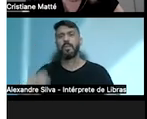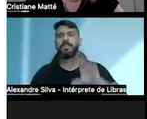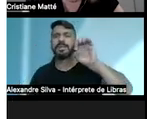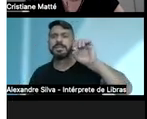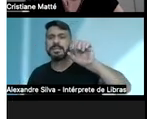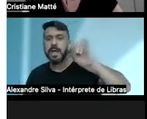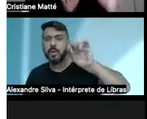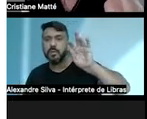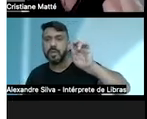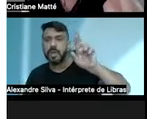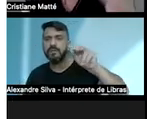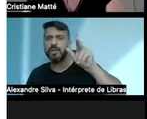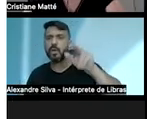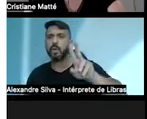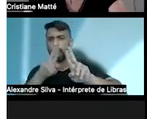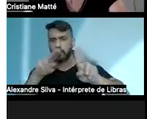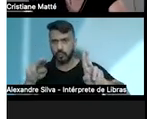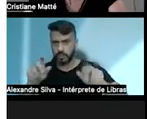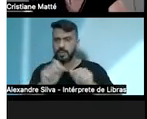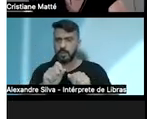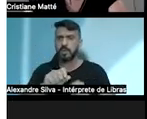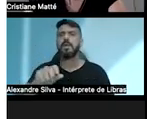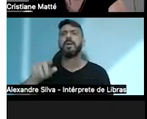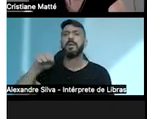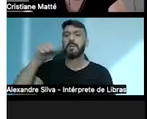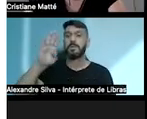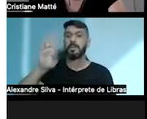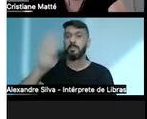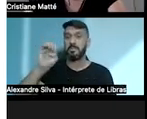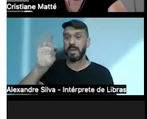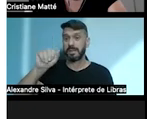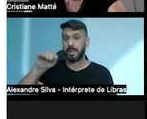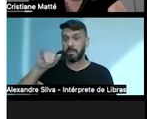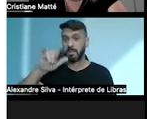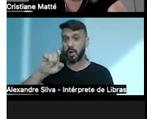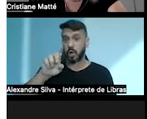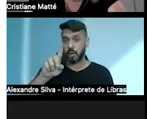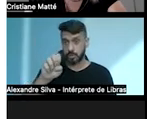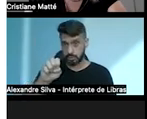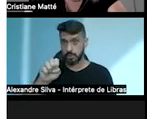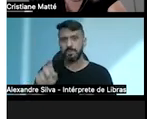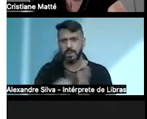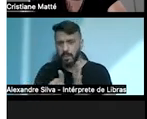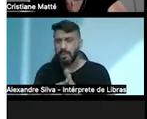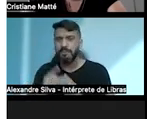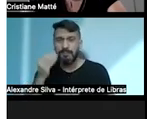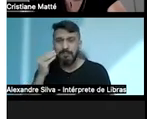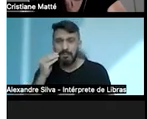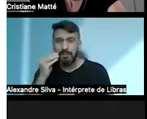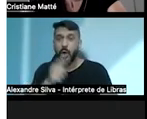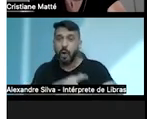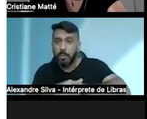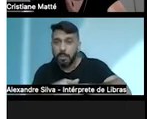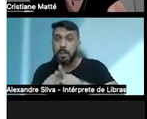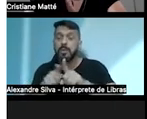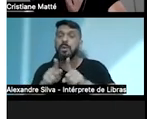na UFRJ. Administramos o peptídeo beta-amiloide, 15 dias depois a gente fez tanto ensaios comportamentais quanto ensaios bioquímicos. E o